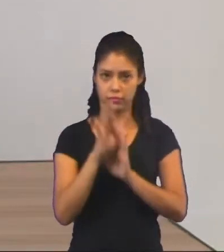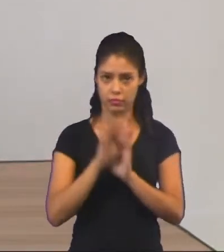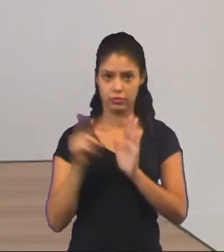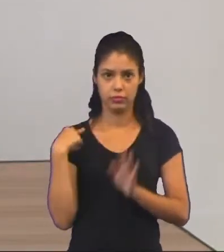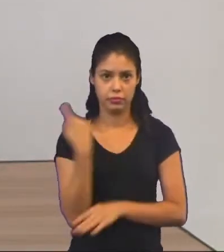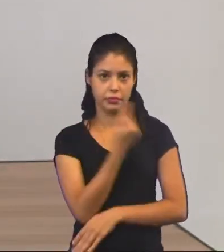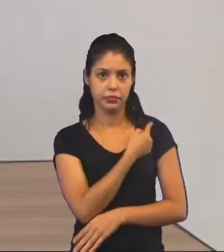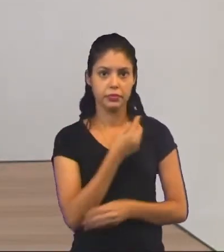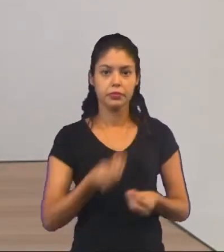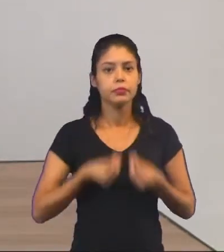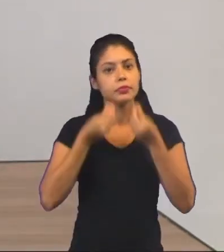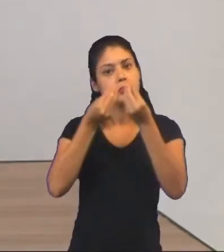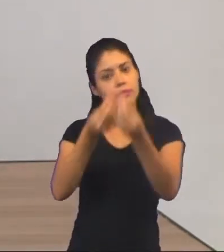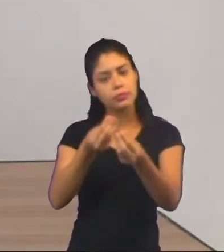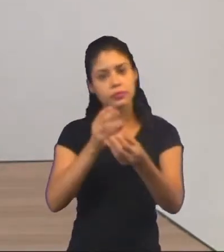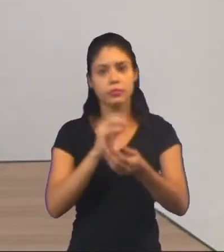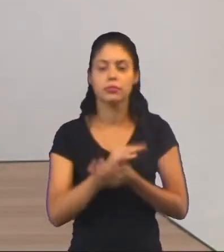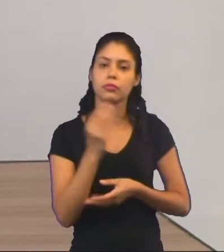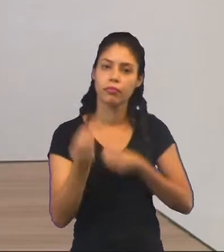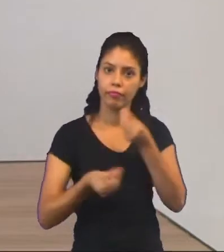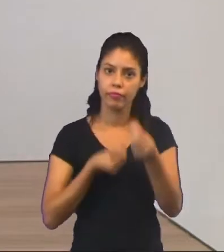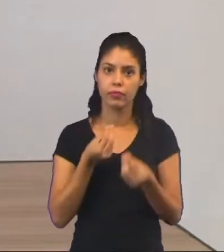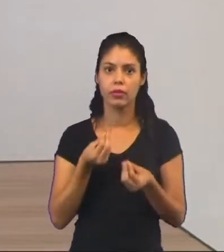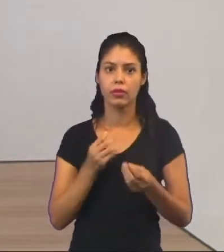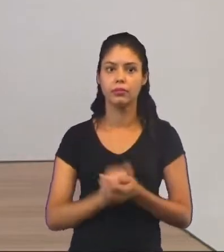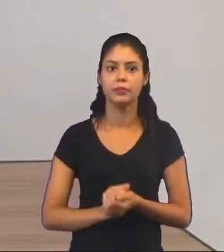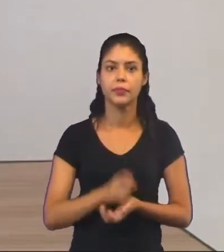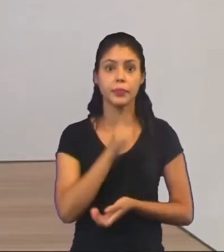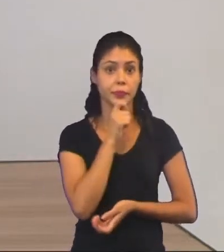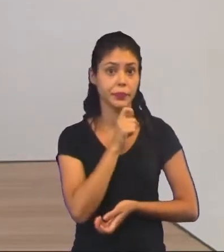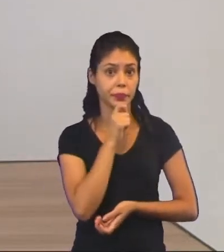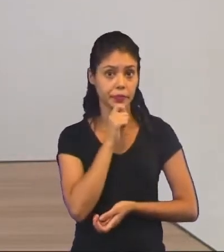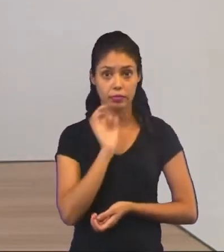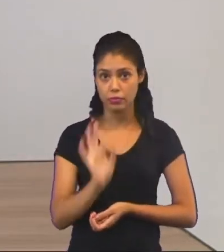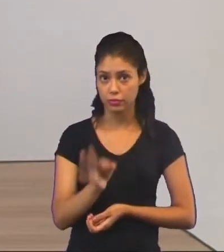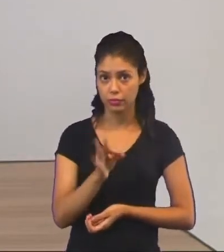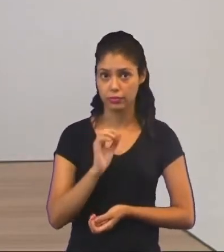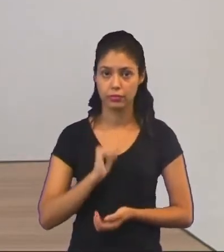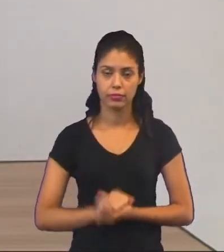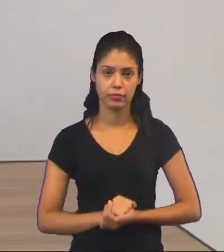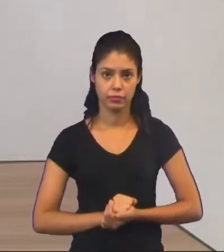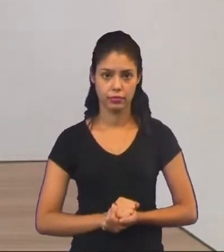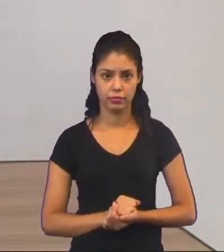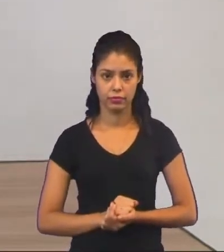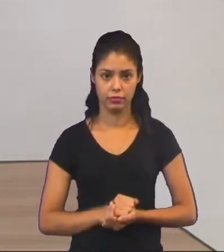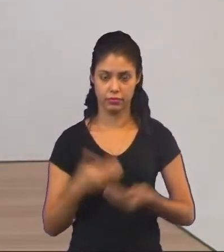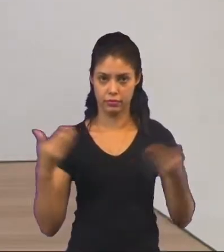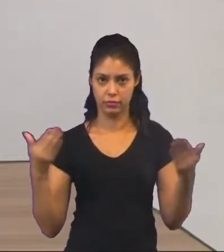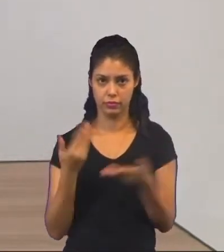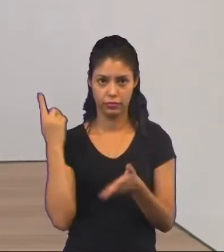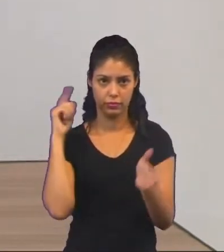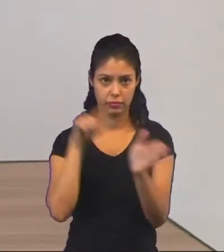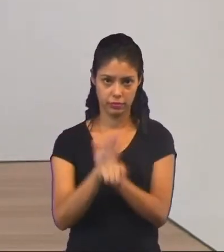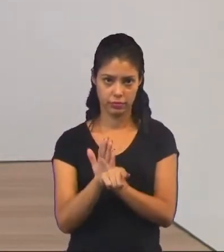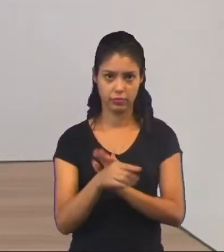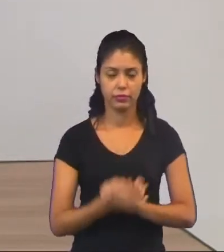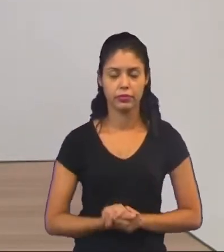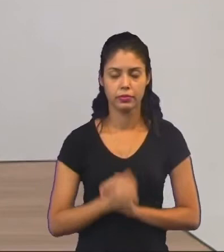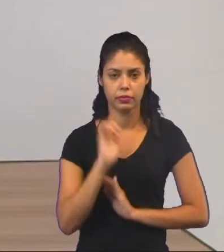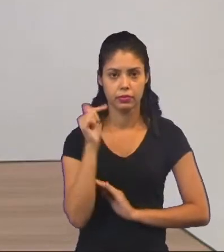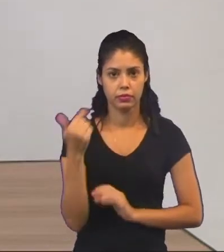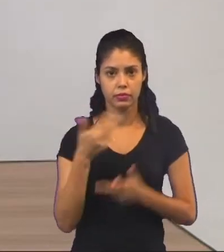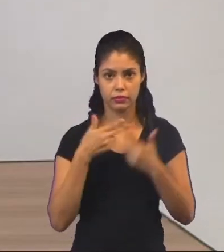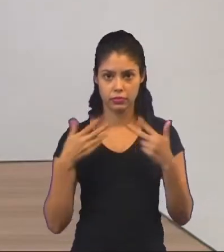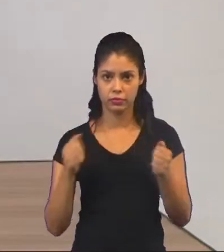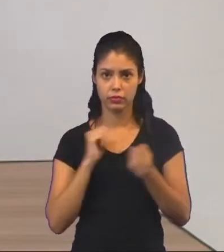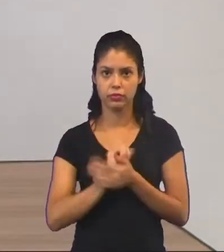nós sirvamos essa receita como? De forma gelada, não é mesmo? Certo. Agora eu quero perguntar para vocês uma outra